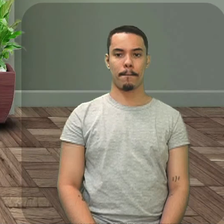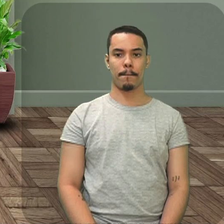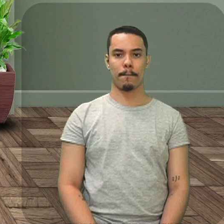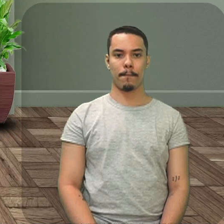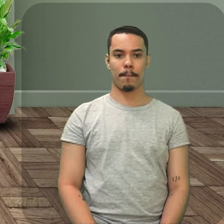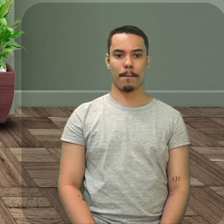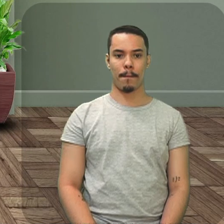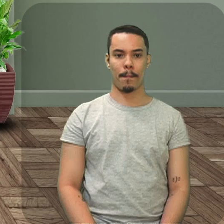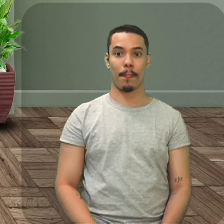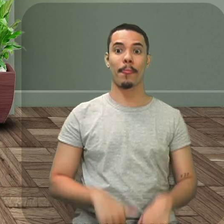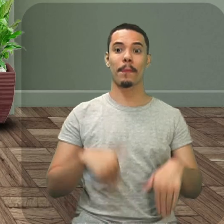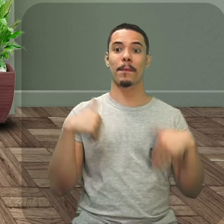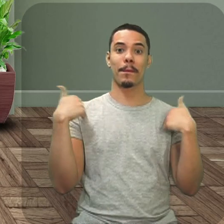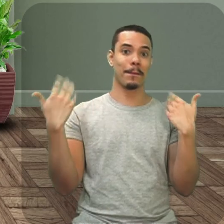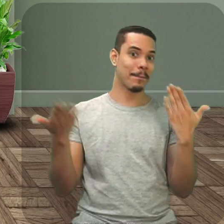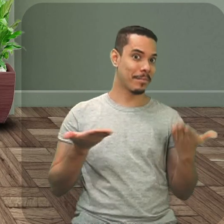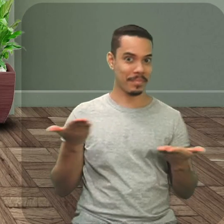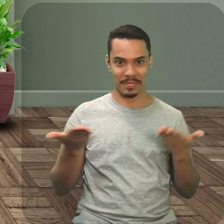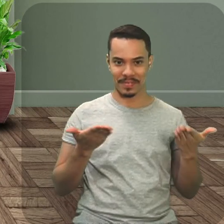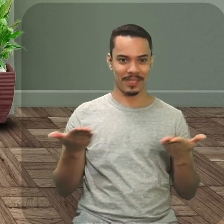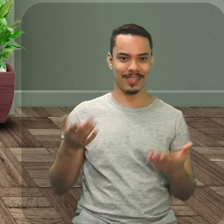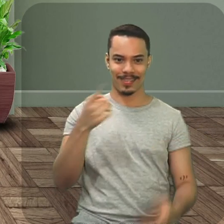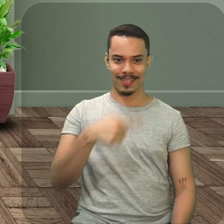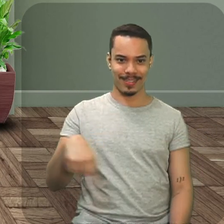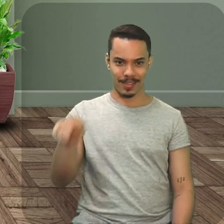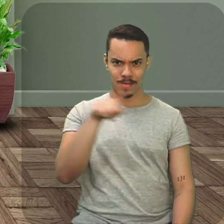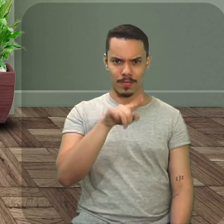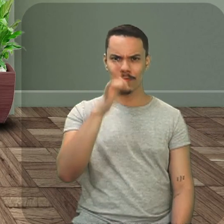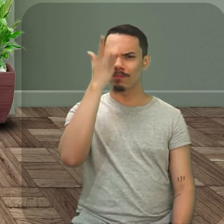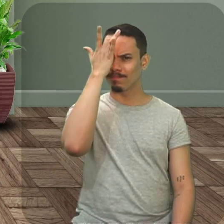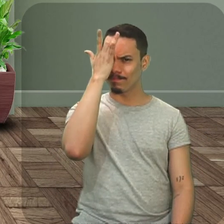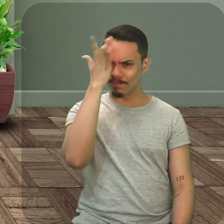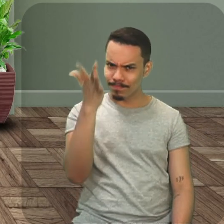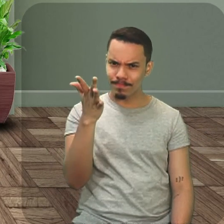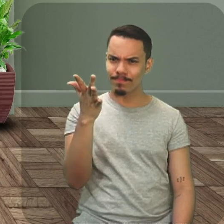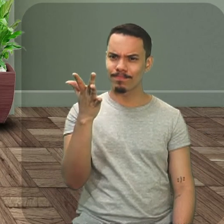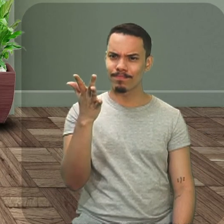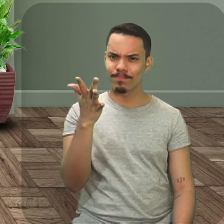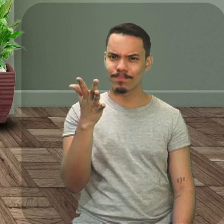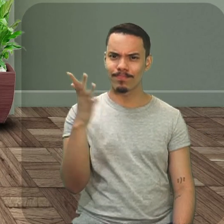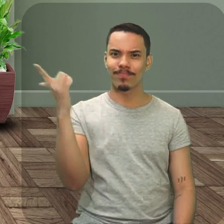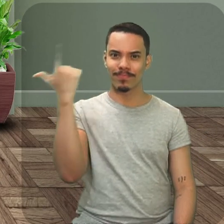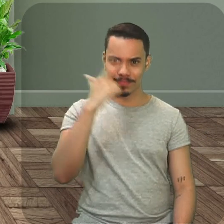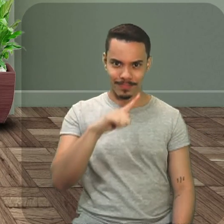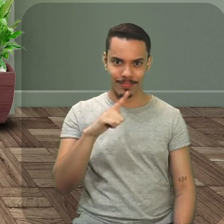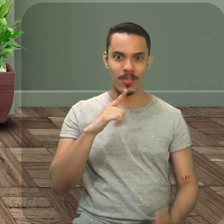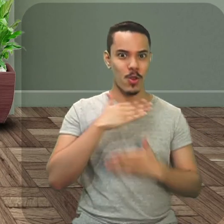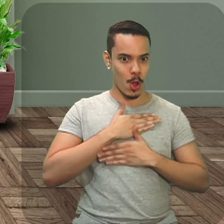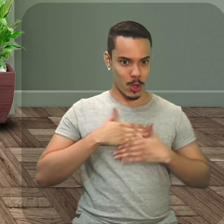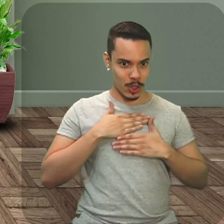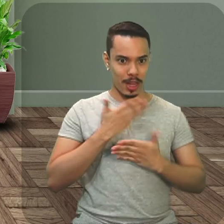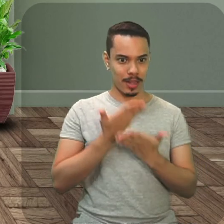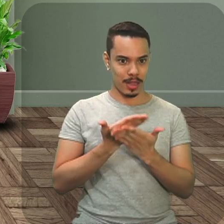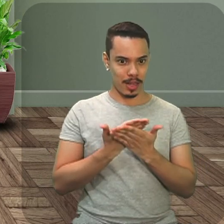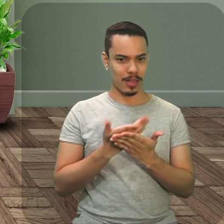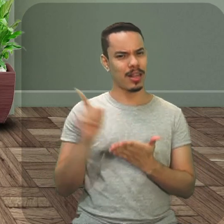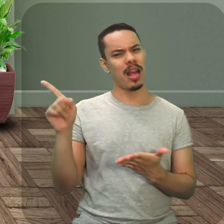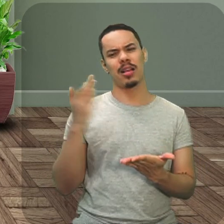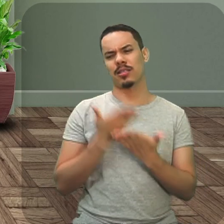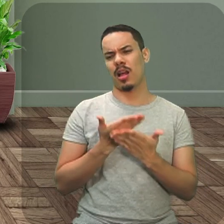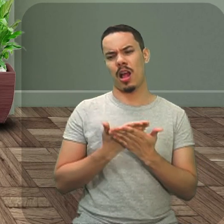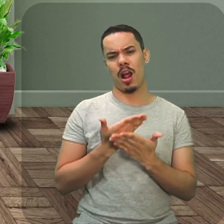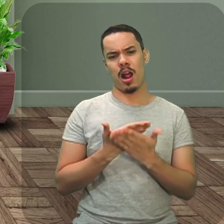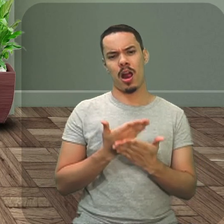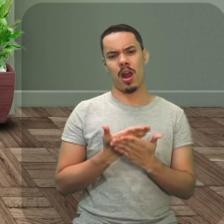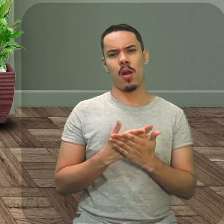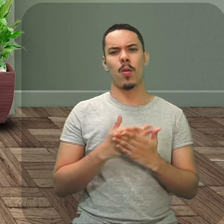E aí Amorzinho ficou fácil E aí gostaram da aula essa hora